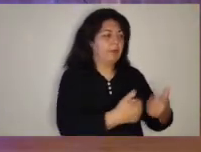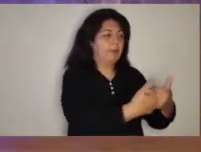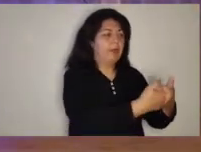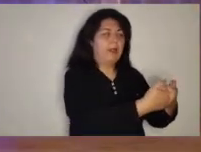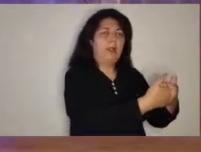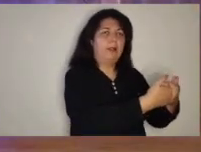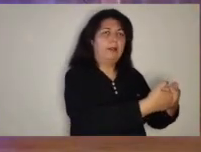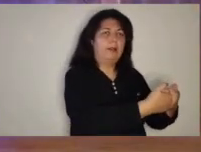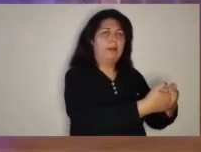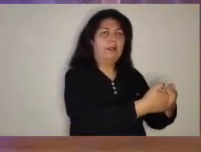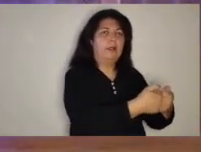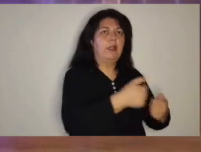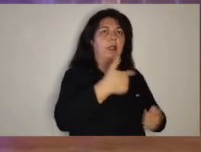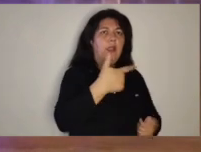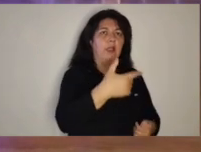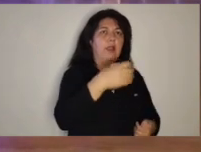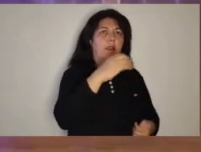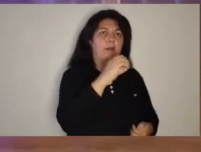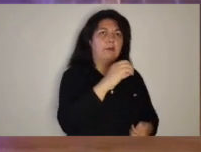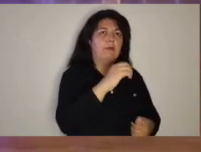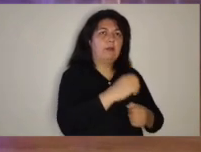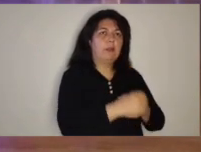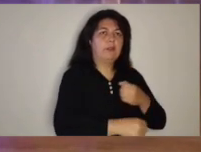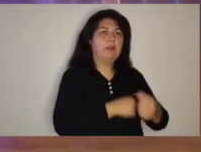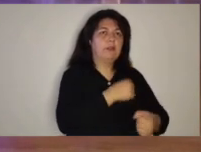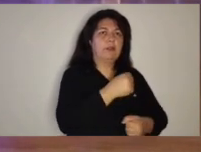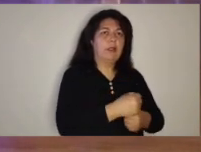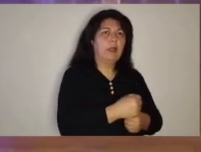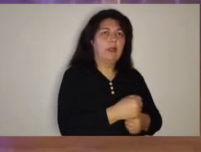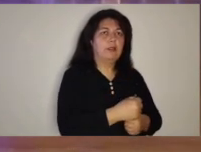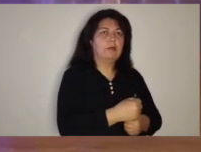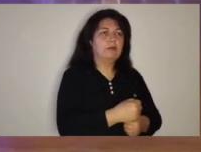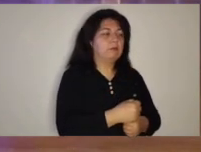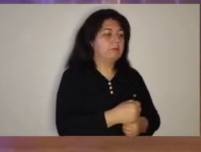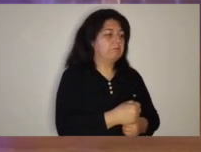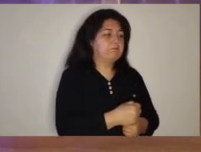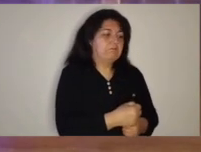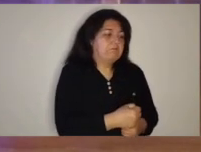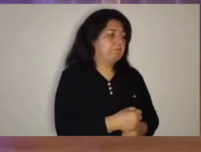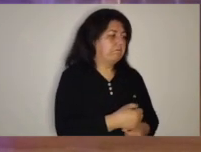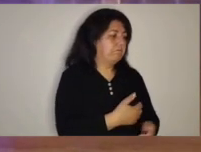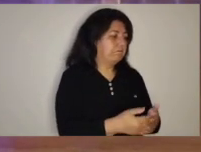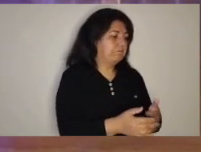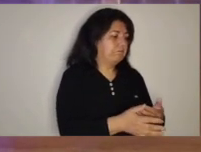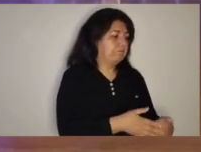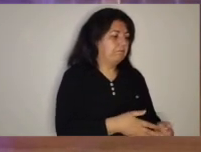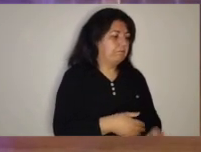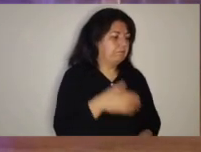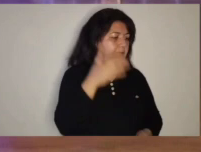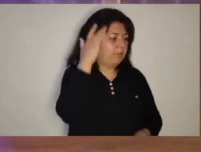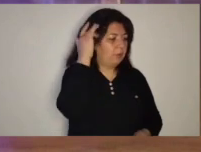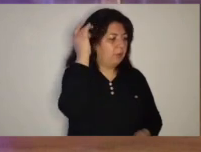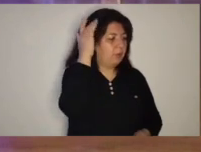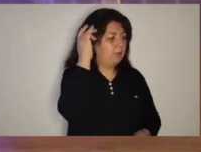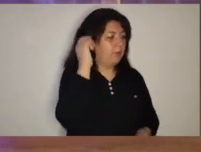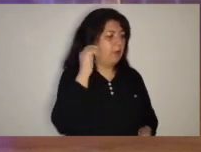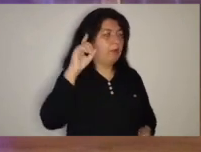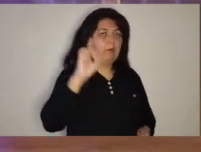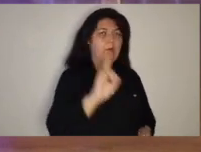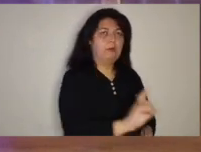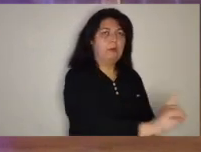Irmãos, era comum na vida deles. 20 anos a arca ali, 20 anos